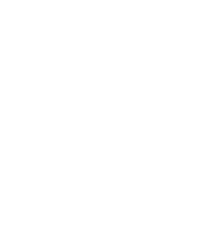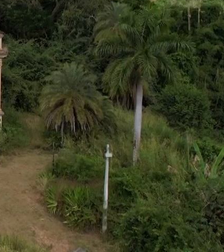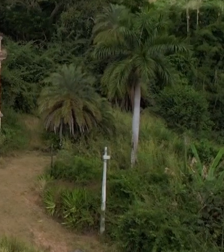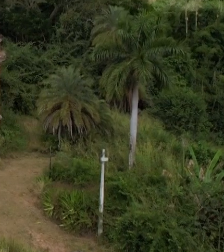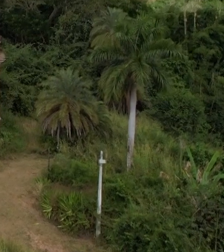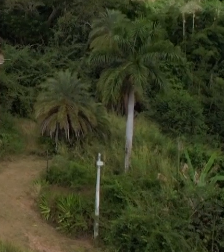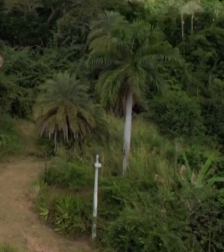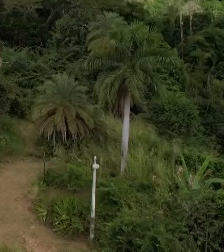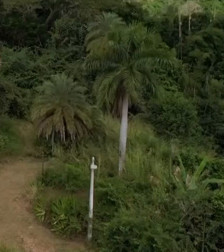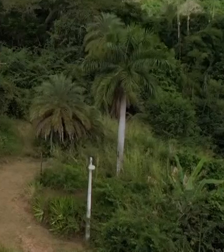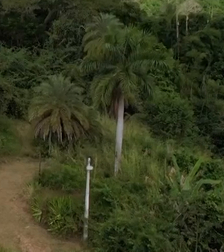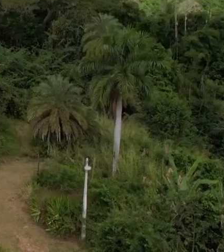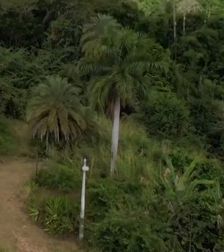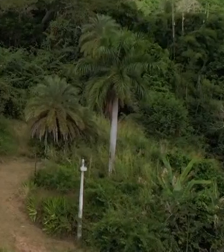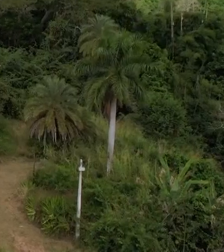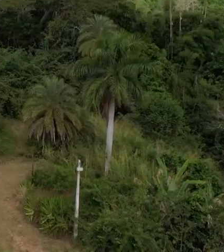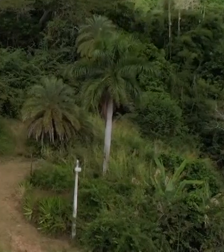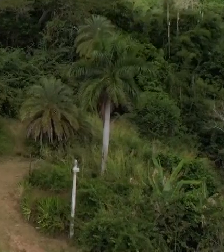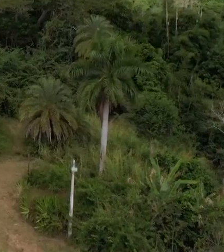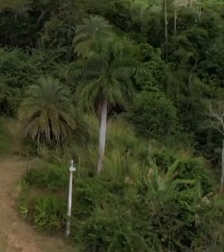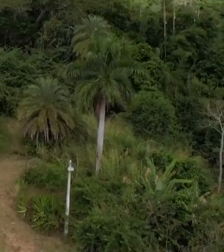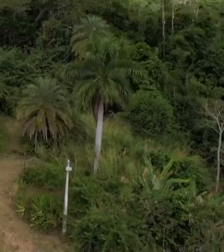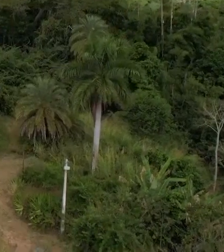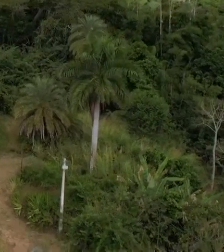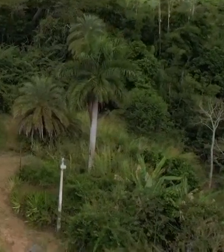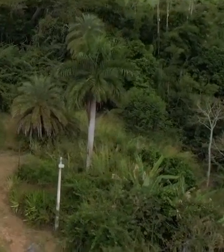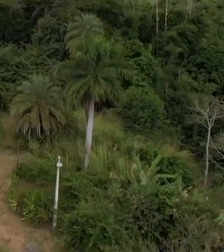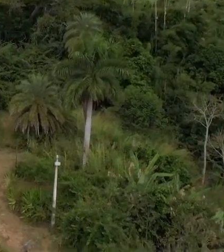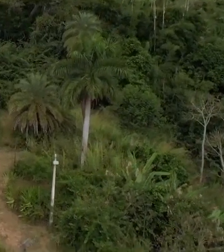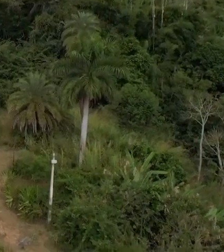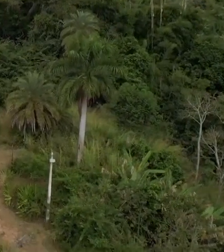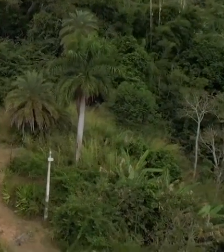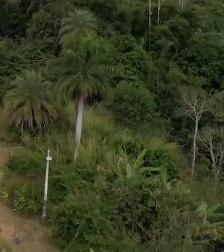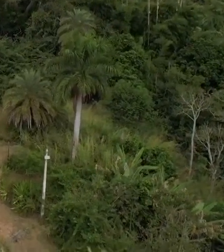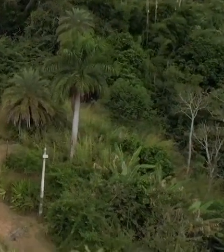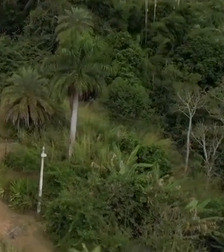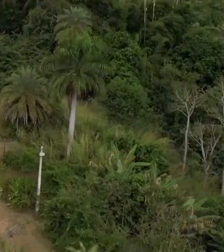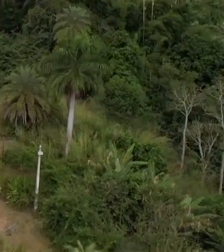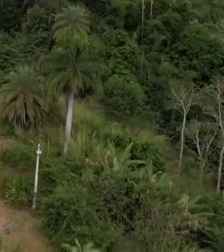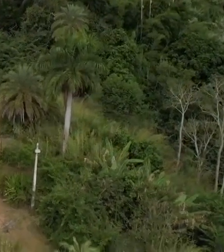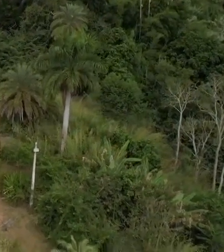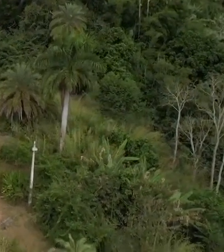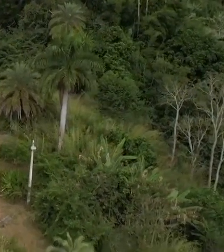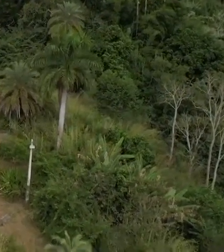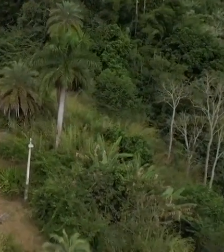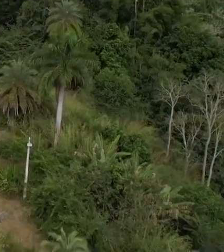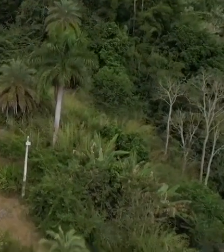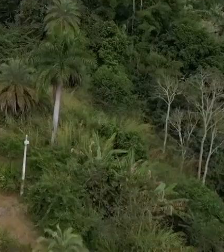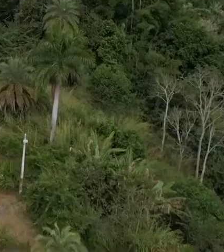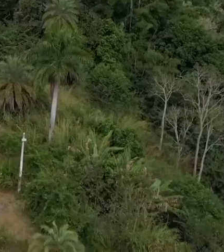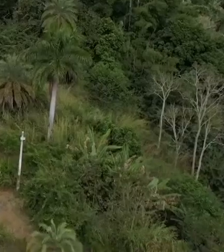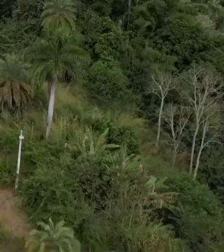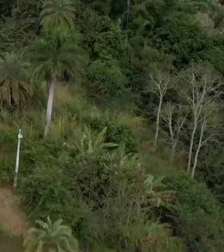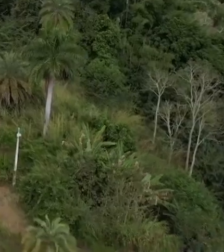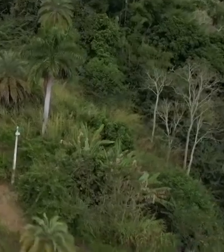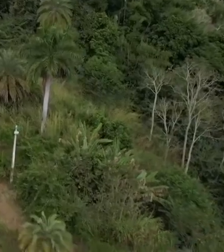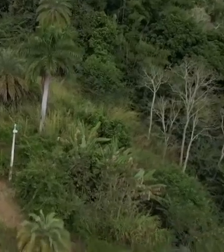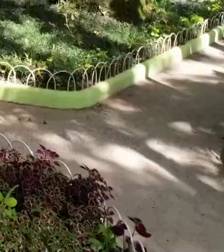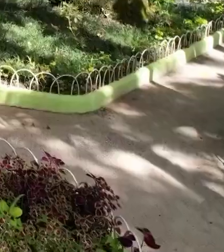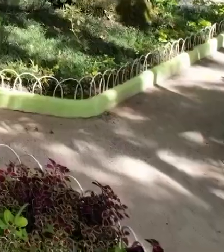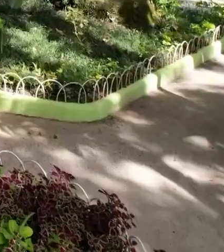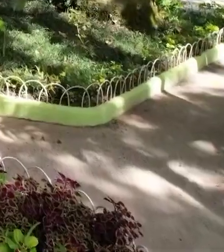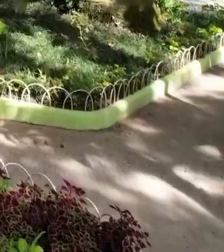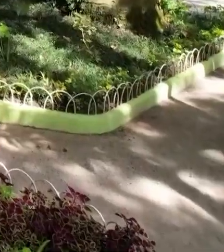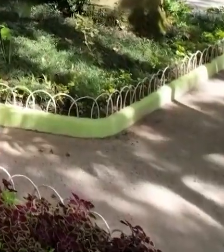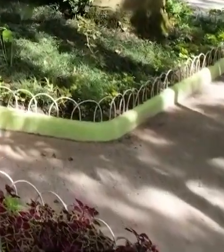Uma majestosa imagem de um casarão de arquitetura histórica, situado entre as serras verdejantes, surge à tela. Em preto,